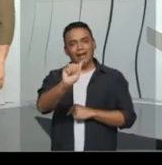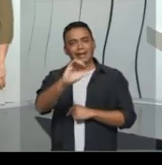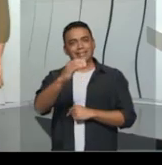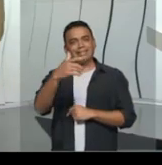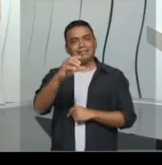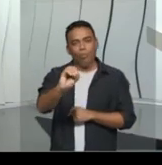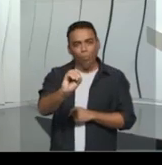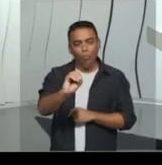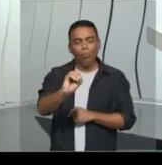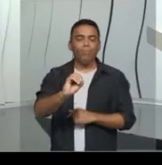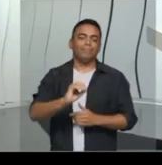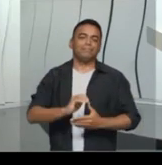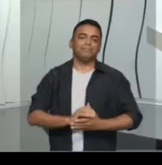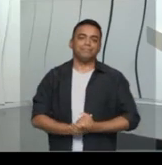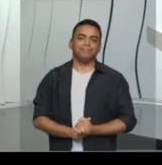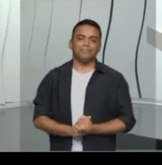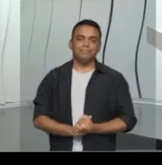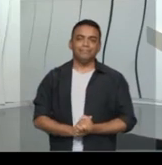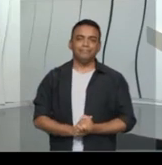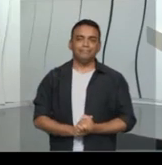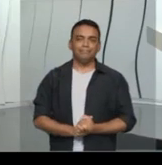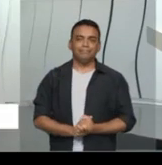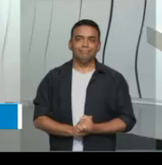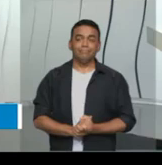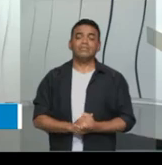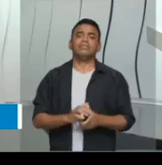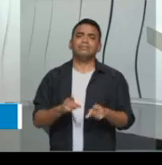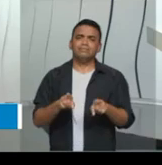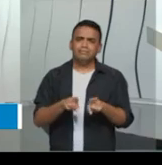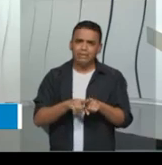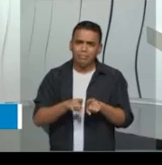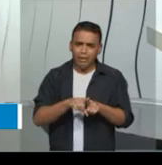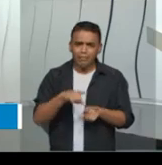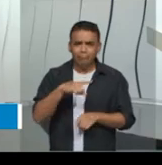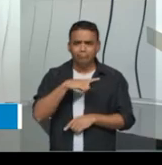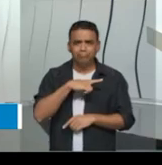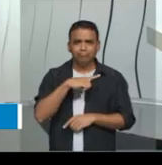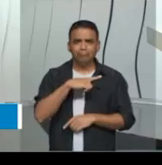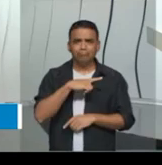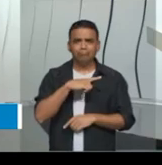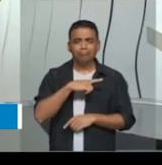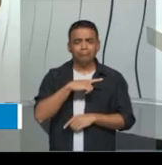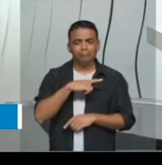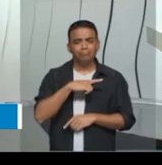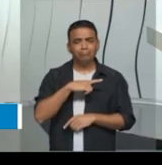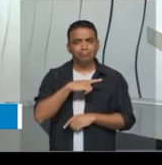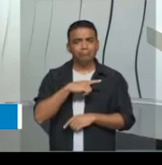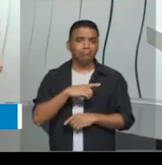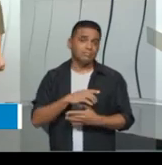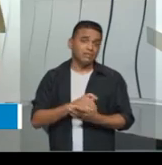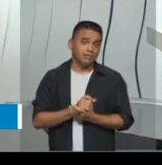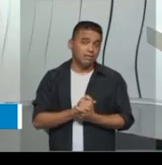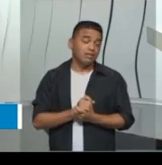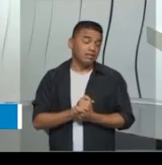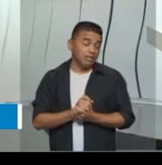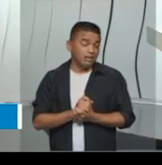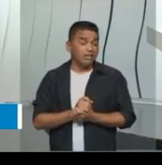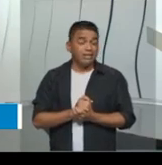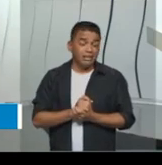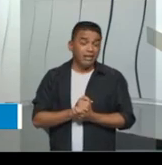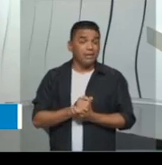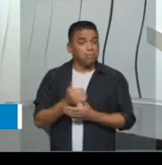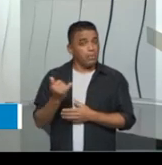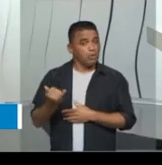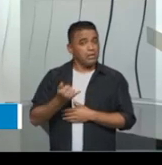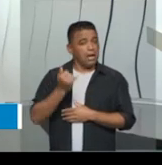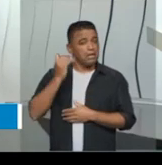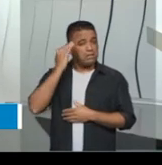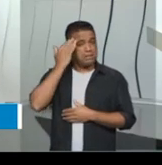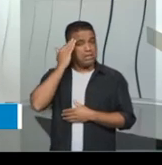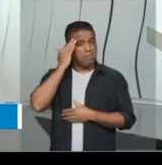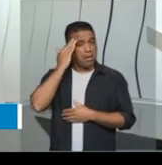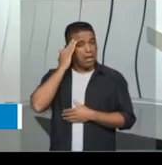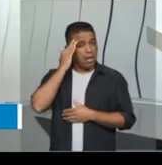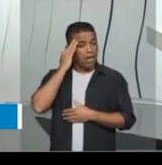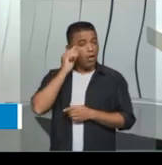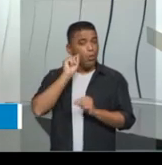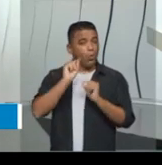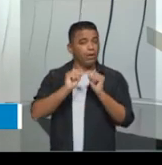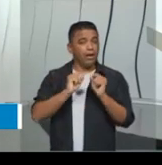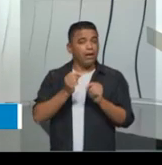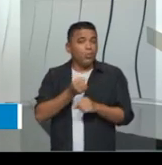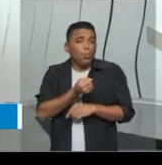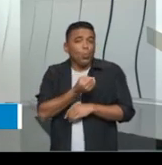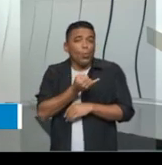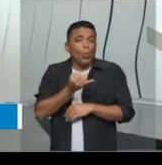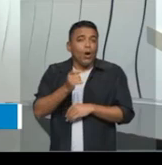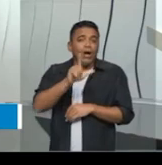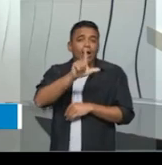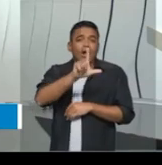Bom, eu trouxe aqui números importantes a respeito da luz. O primeiro